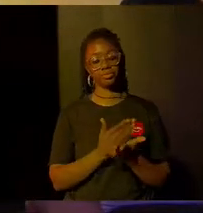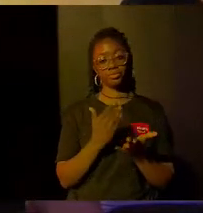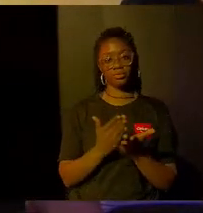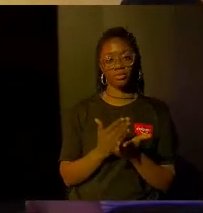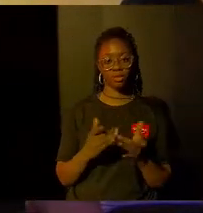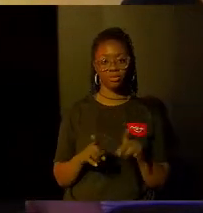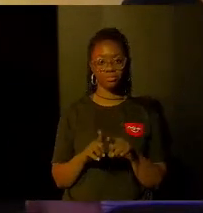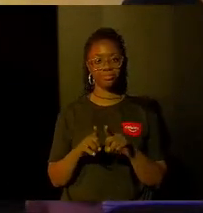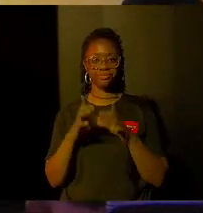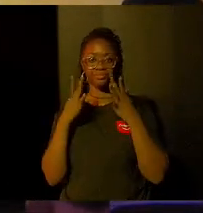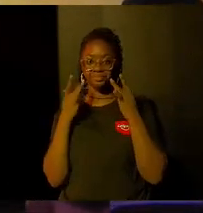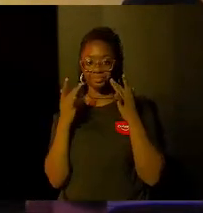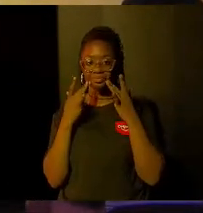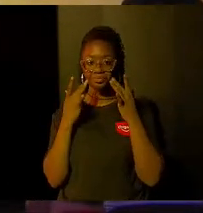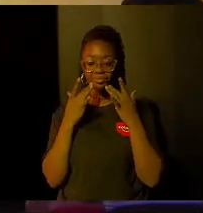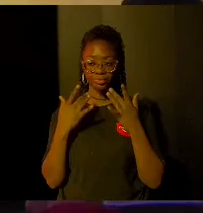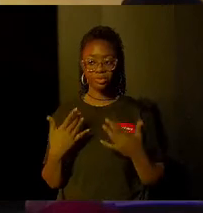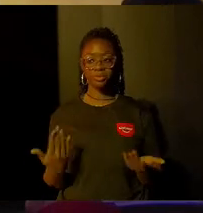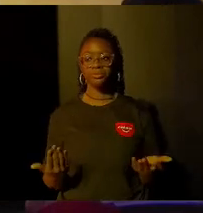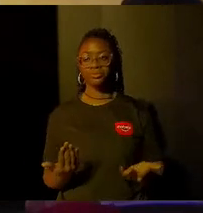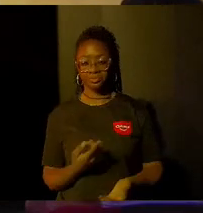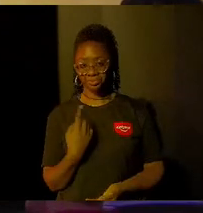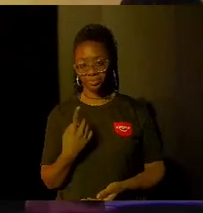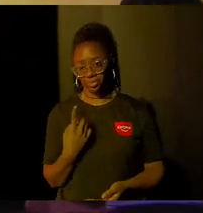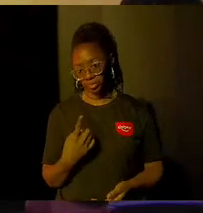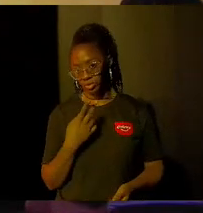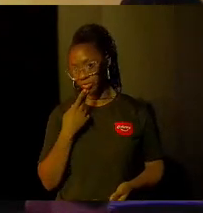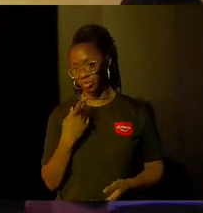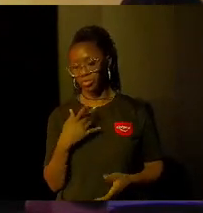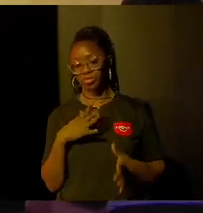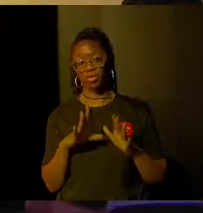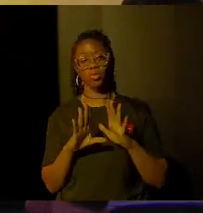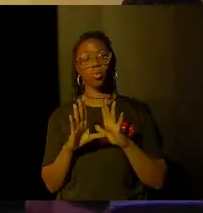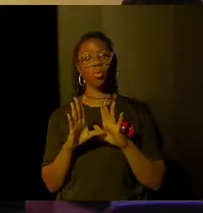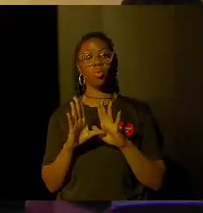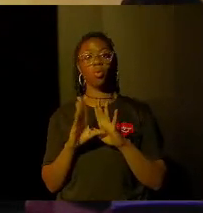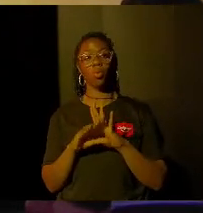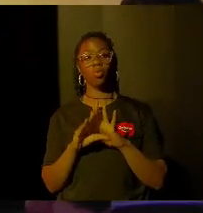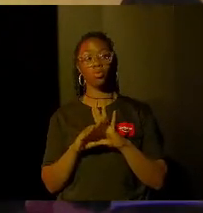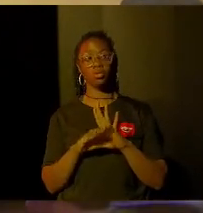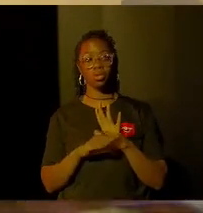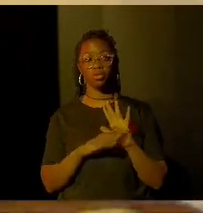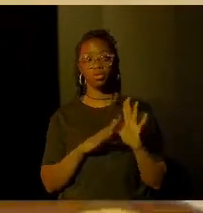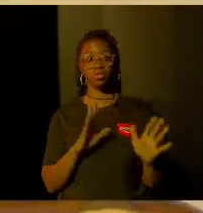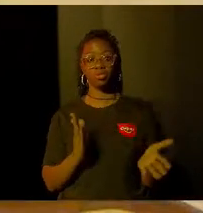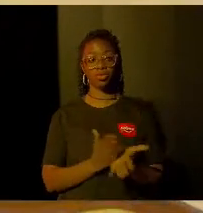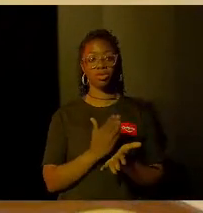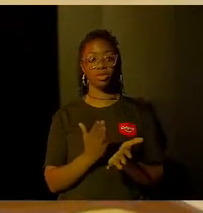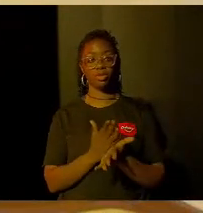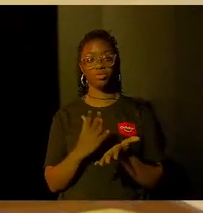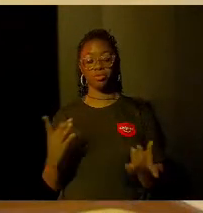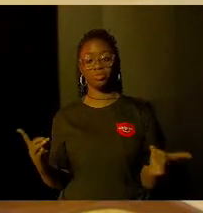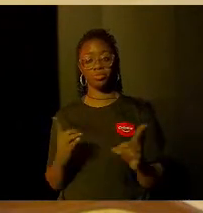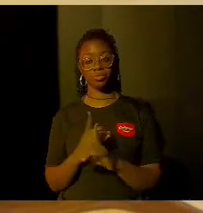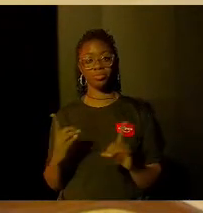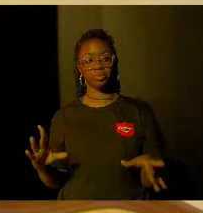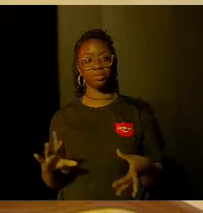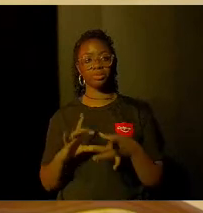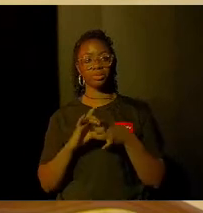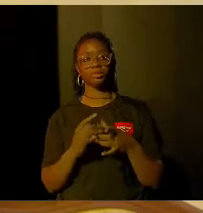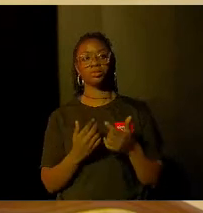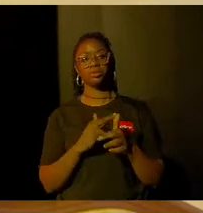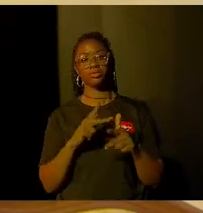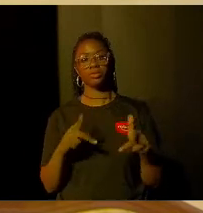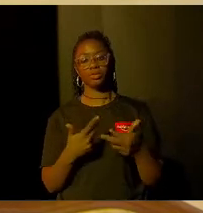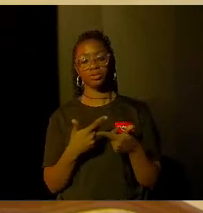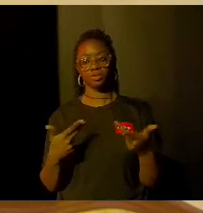as artes cênicas né a gente está partindo desse conceito na Bienal de que o livro dialoga com muitas coisas essa é uma Bienal